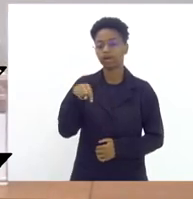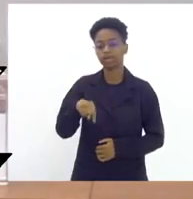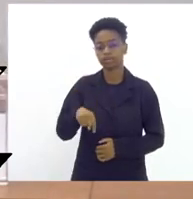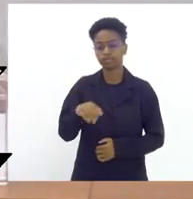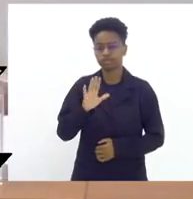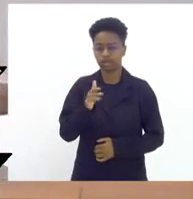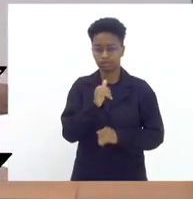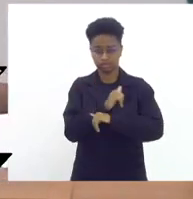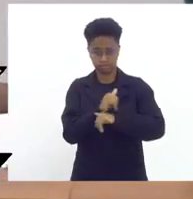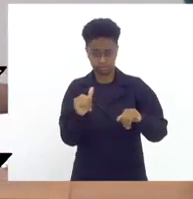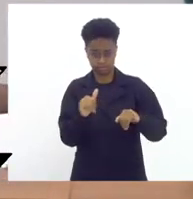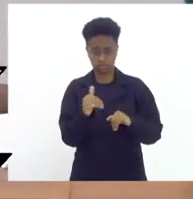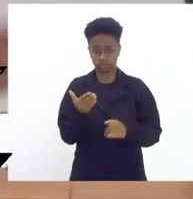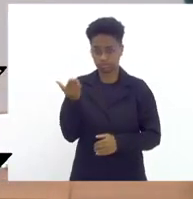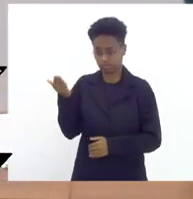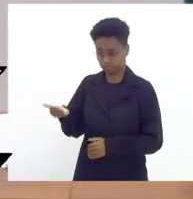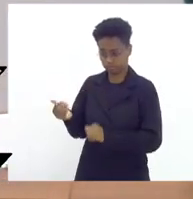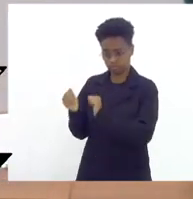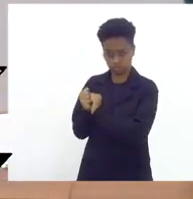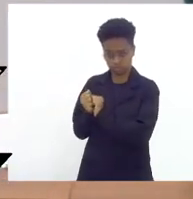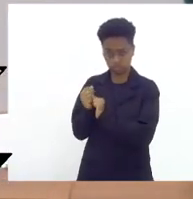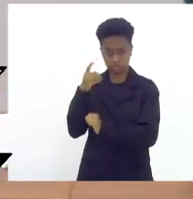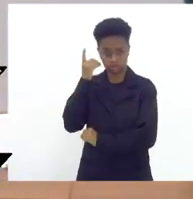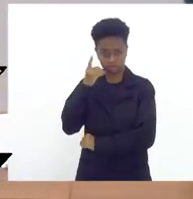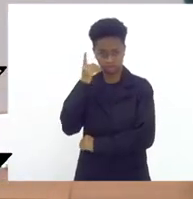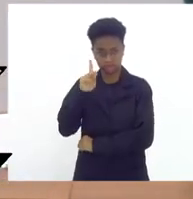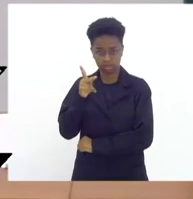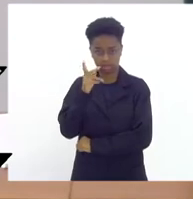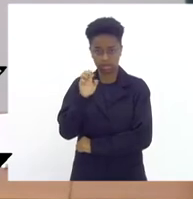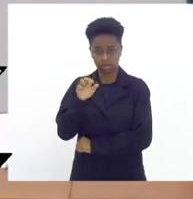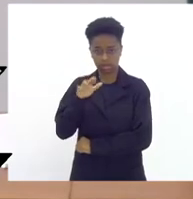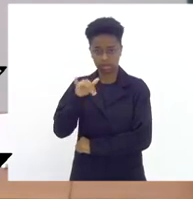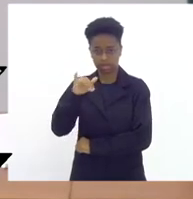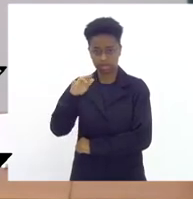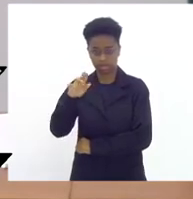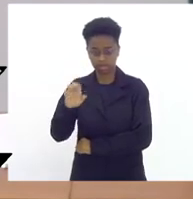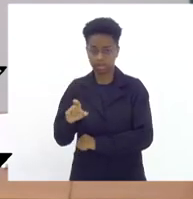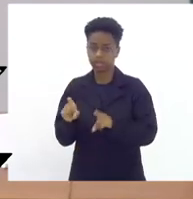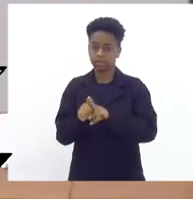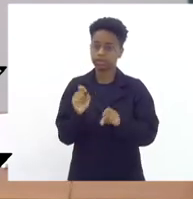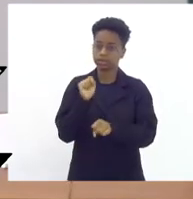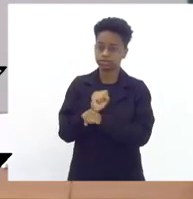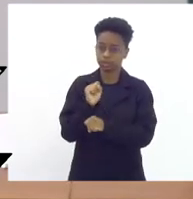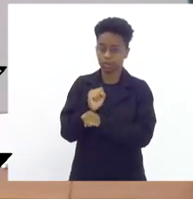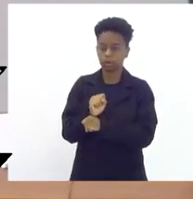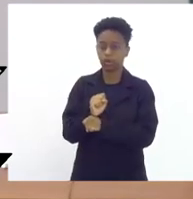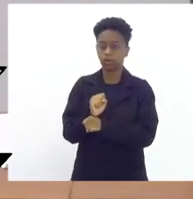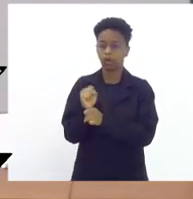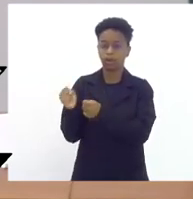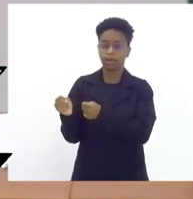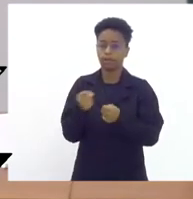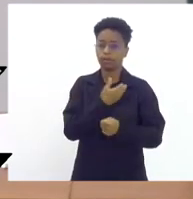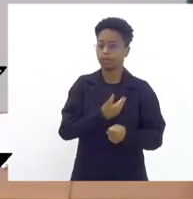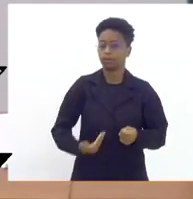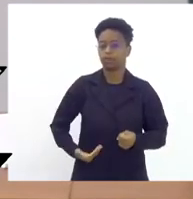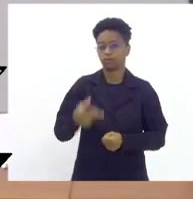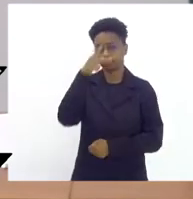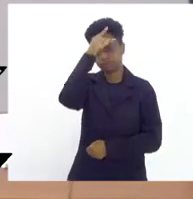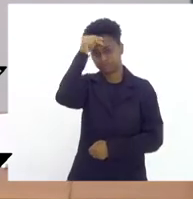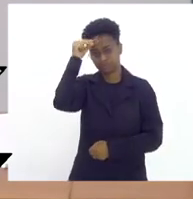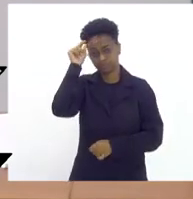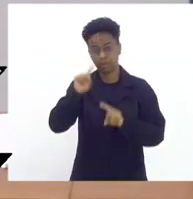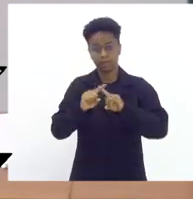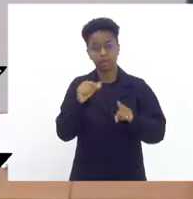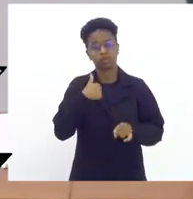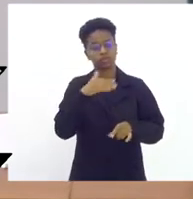já não sei deputado Henrique Vieira Estamos aguardando também representação do poder público municipal mas chamarei aqui os componentes